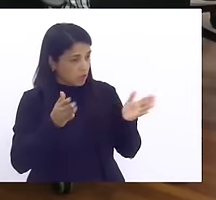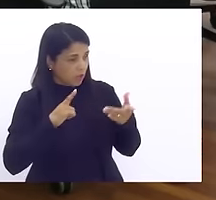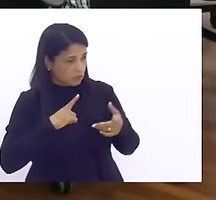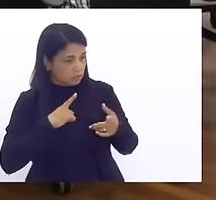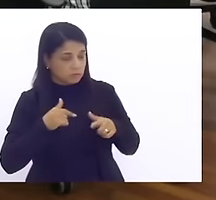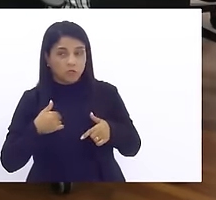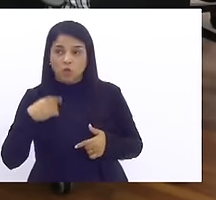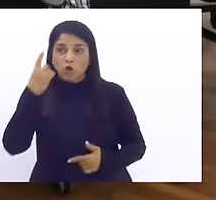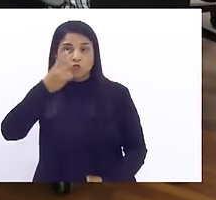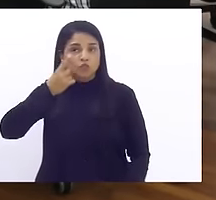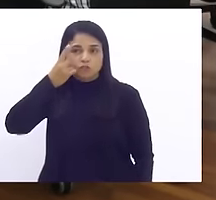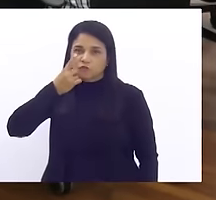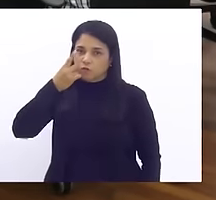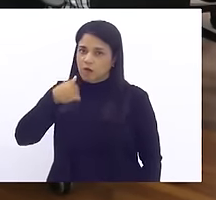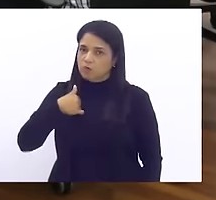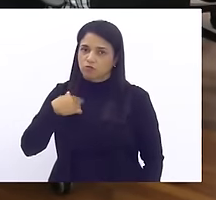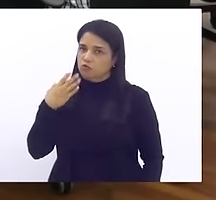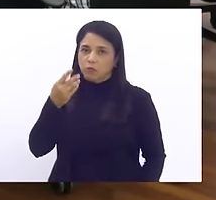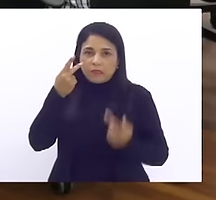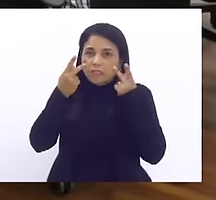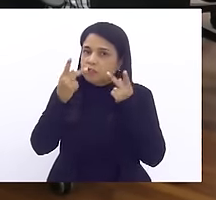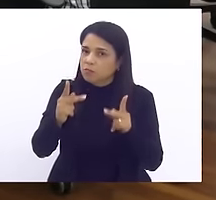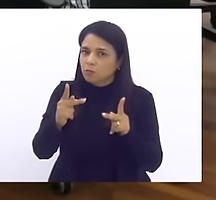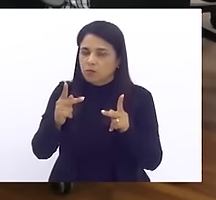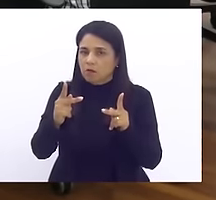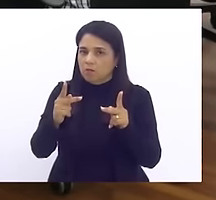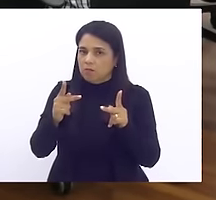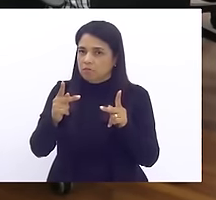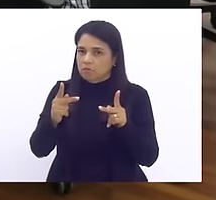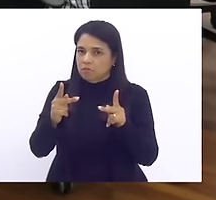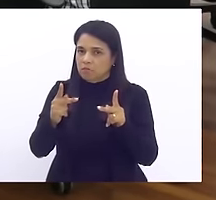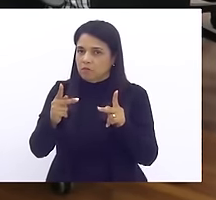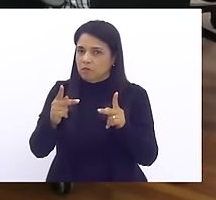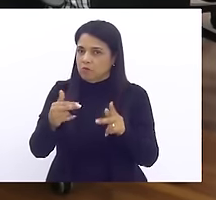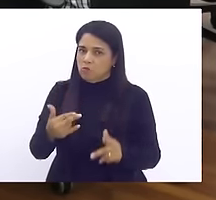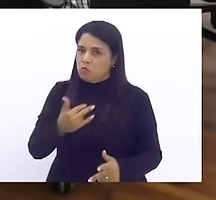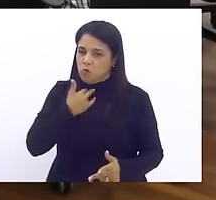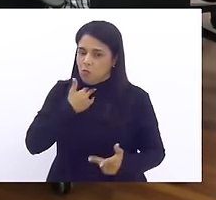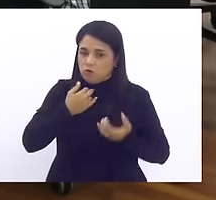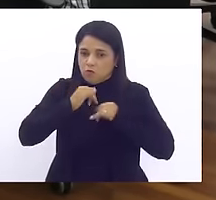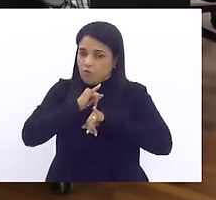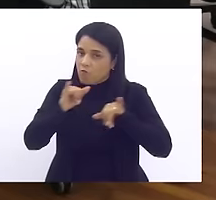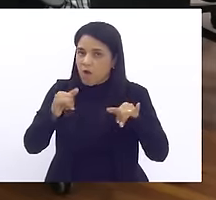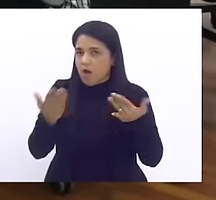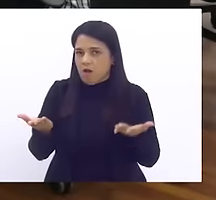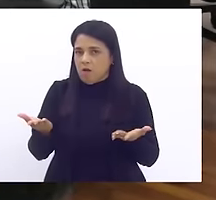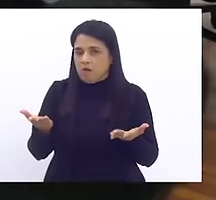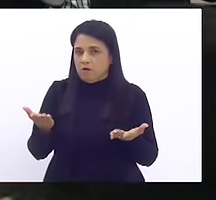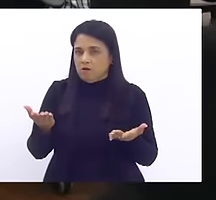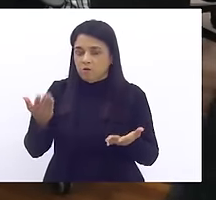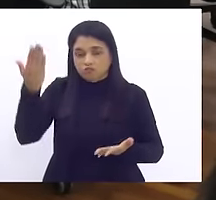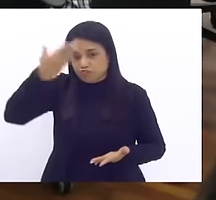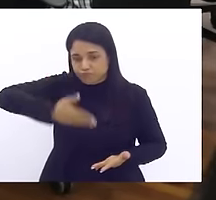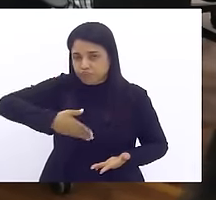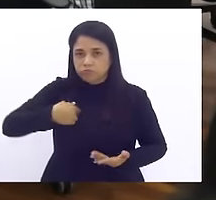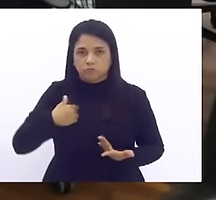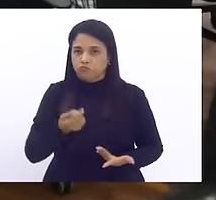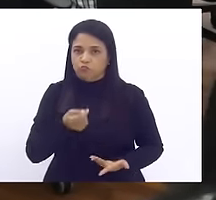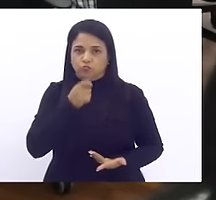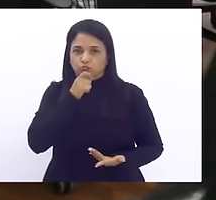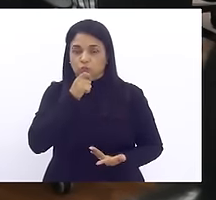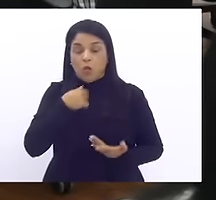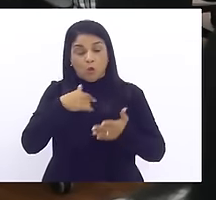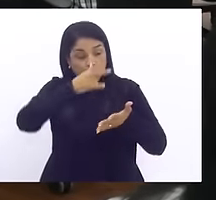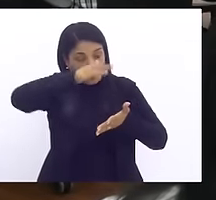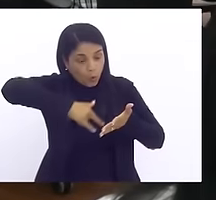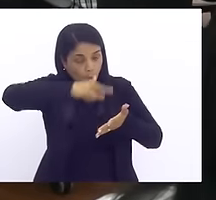sou advogado eu não sou testemunha eu não tenho como declarar sobre uma situação de fato a minha questão é que o documento que